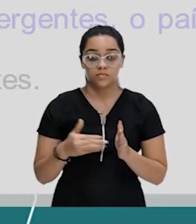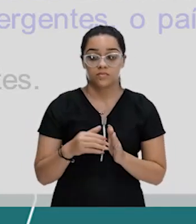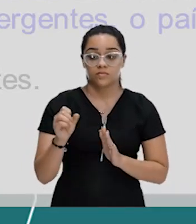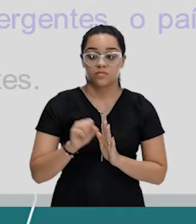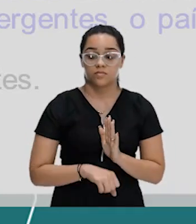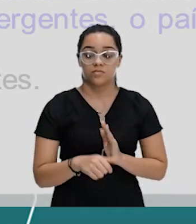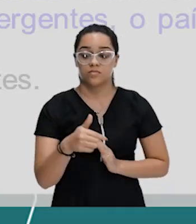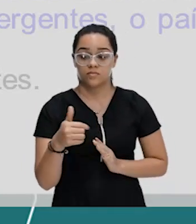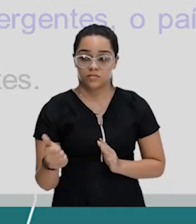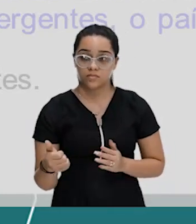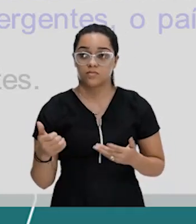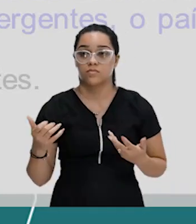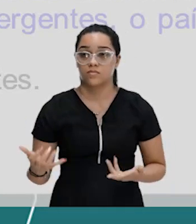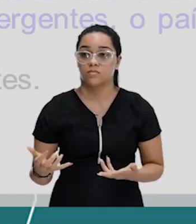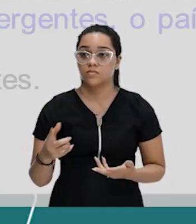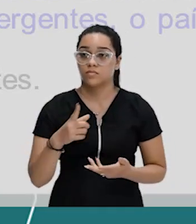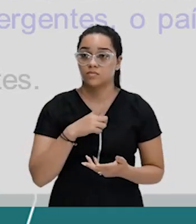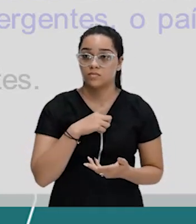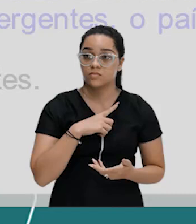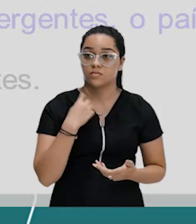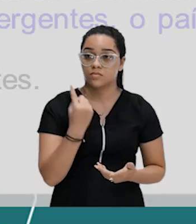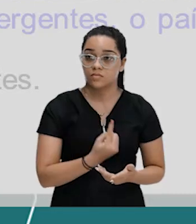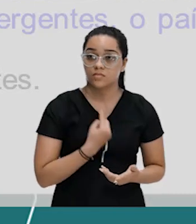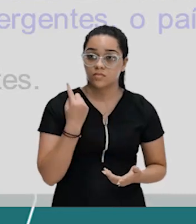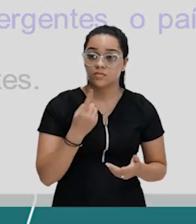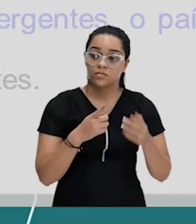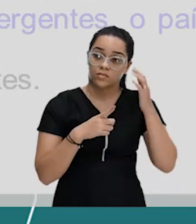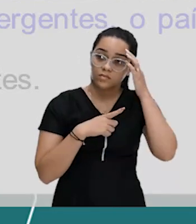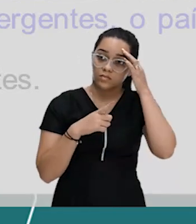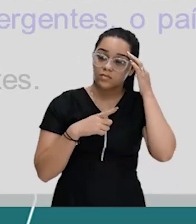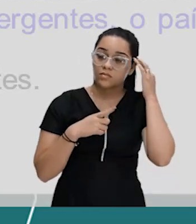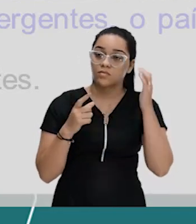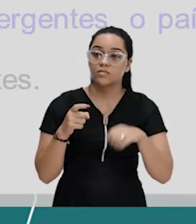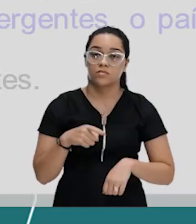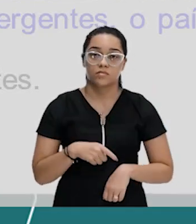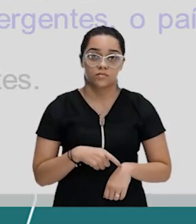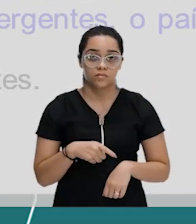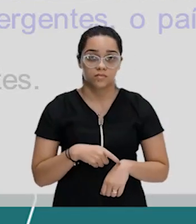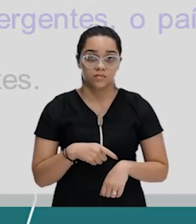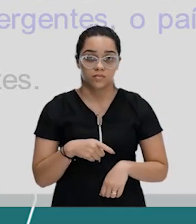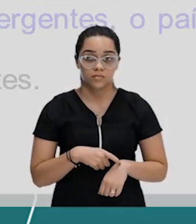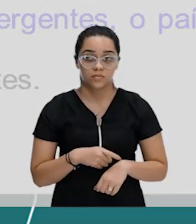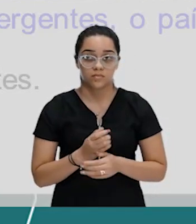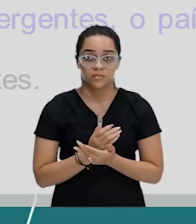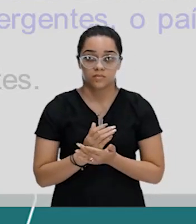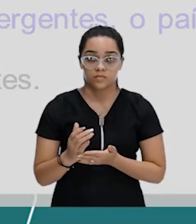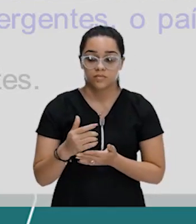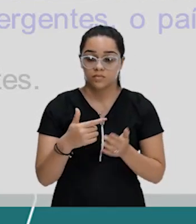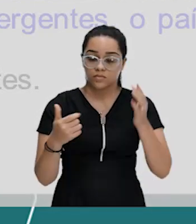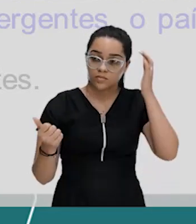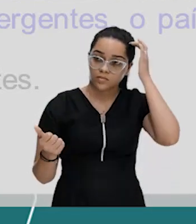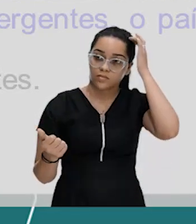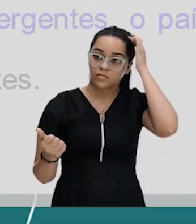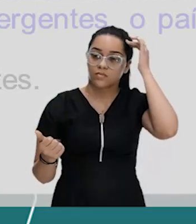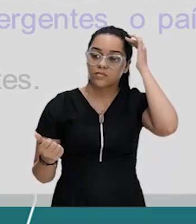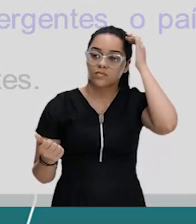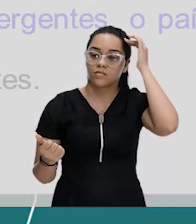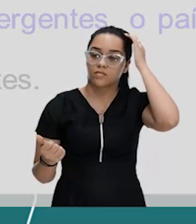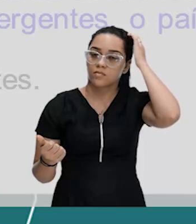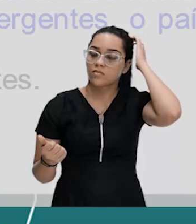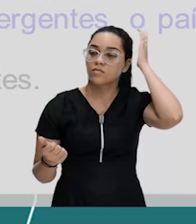é justamente que nós teremos esse momento do começo do século XXI, principalmente, que ele foi uma